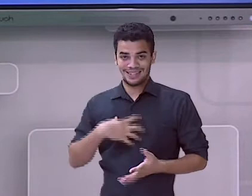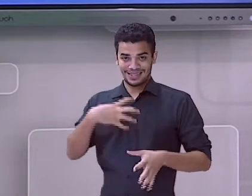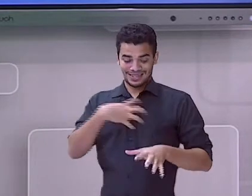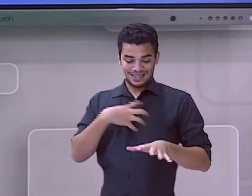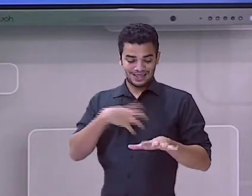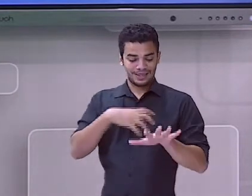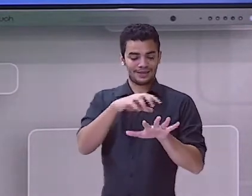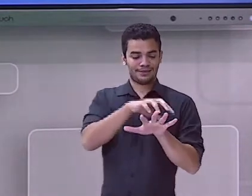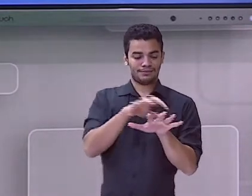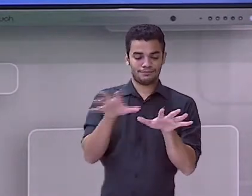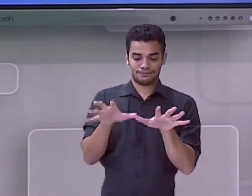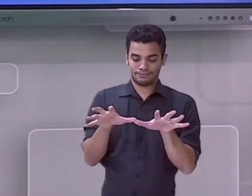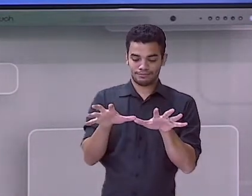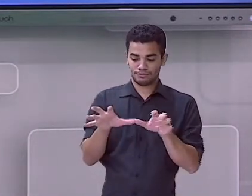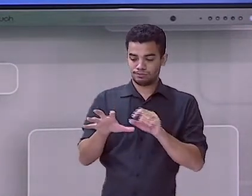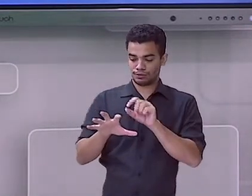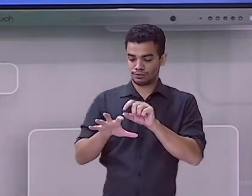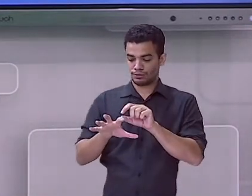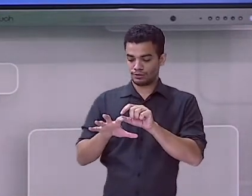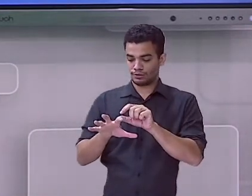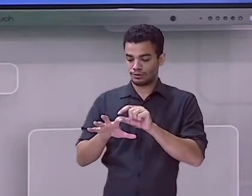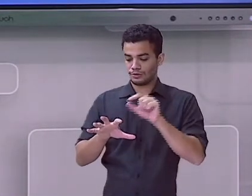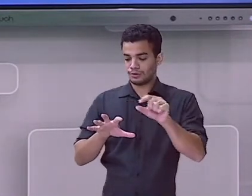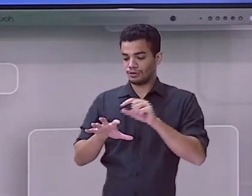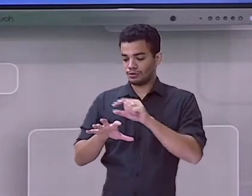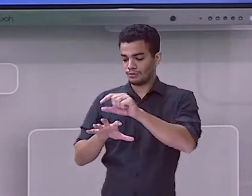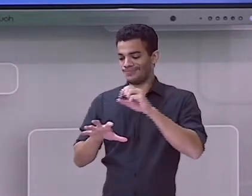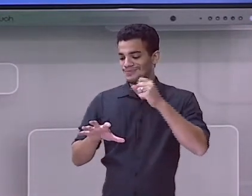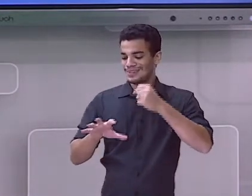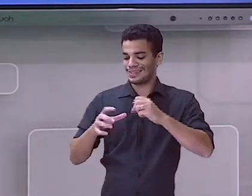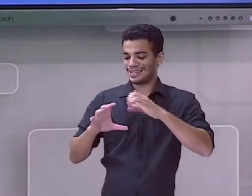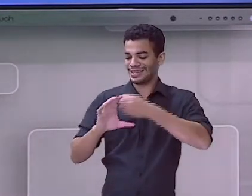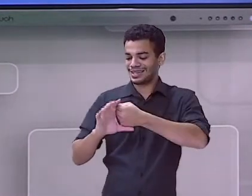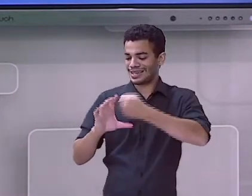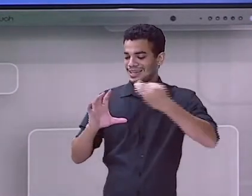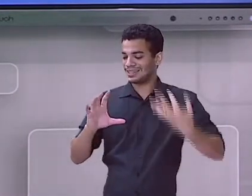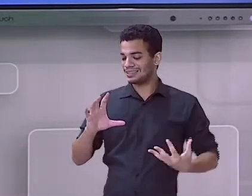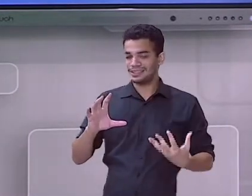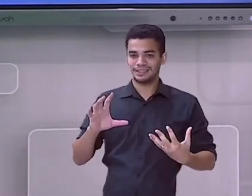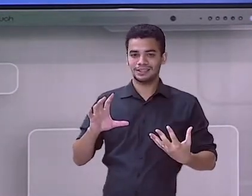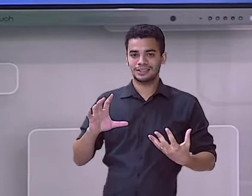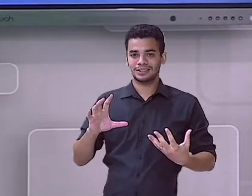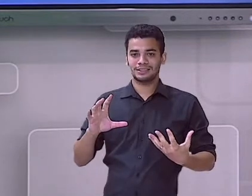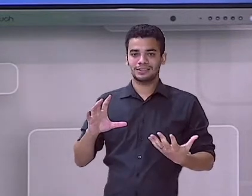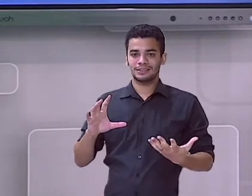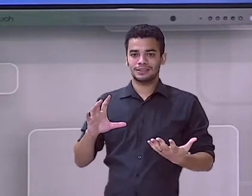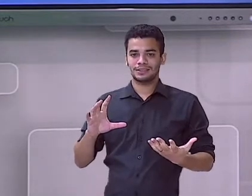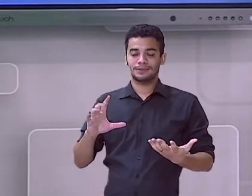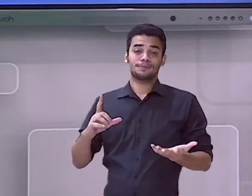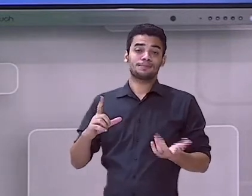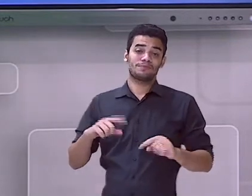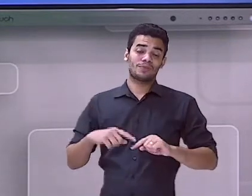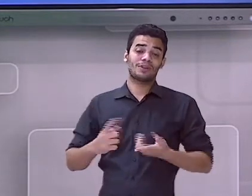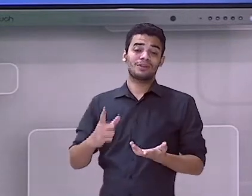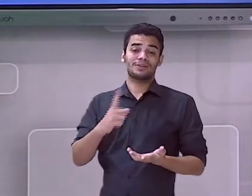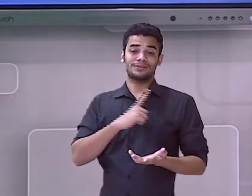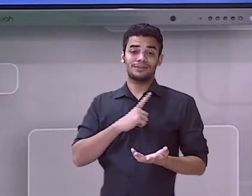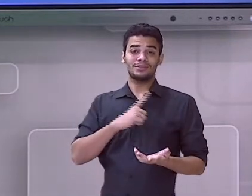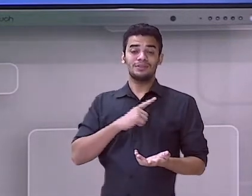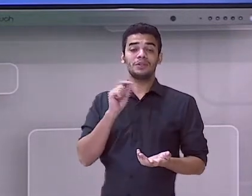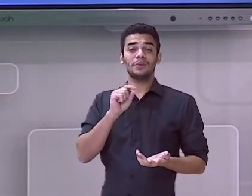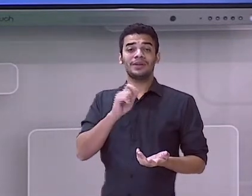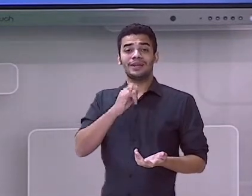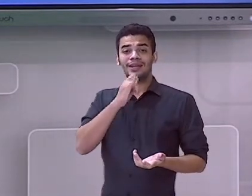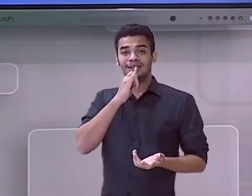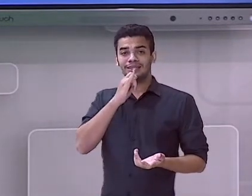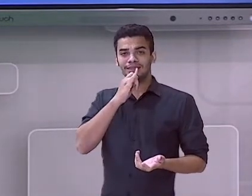ele tem um representante que é terrestre, que é o tatuzinho de jardim. Muitas vezes até vocês já